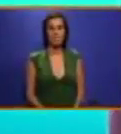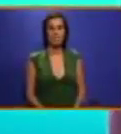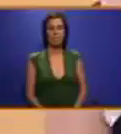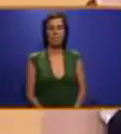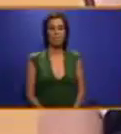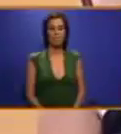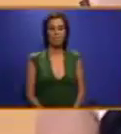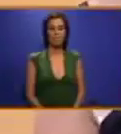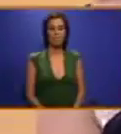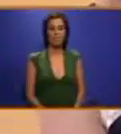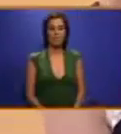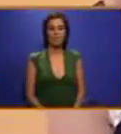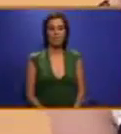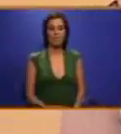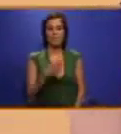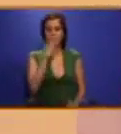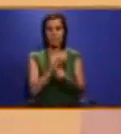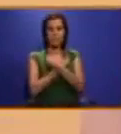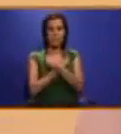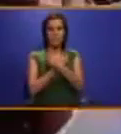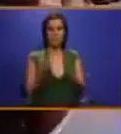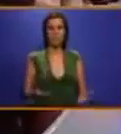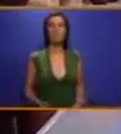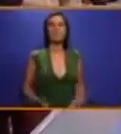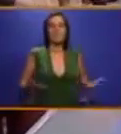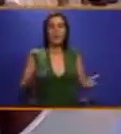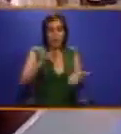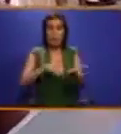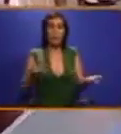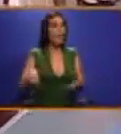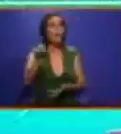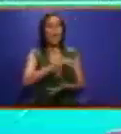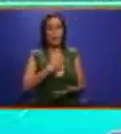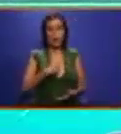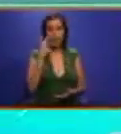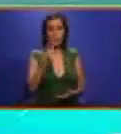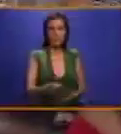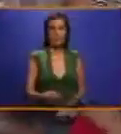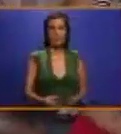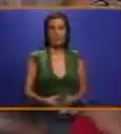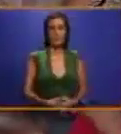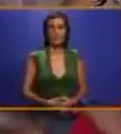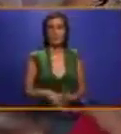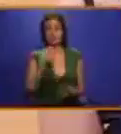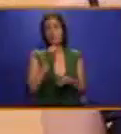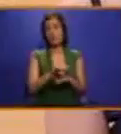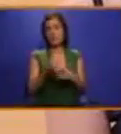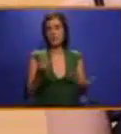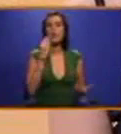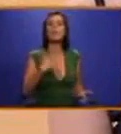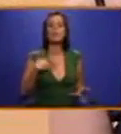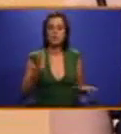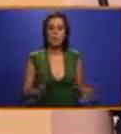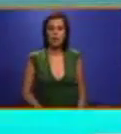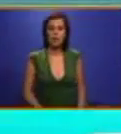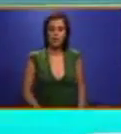Lúcia ser uma boneca Então que tal está aprovada toda a gente diz está aprovada como é que se